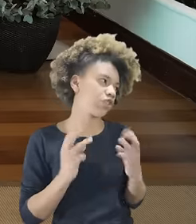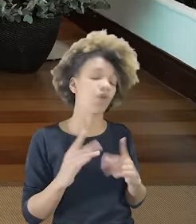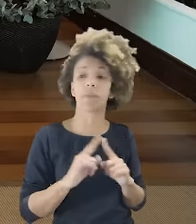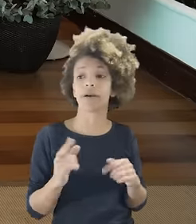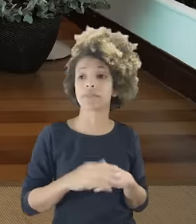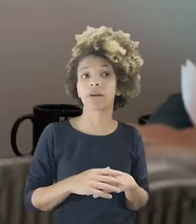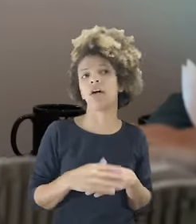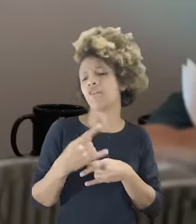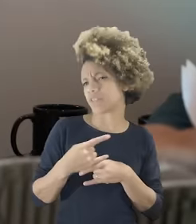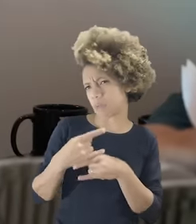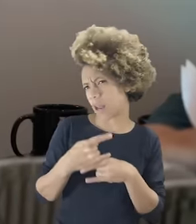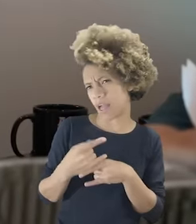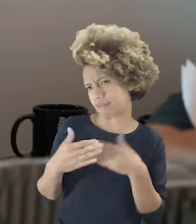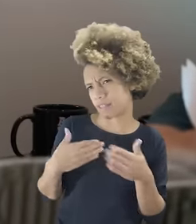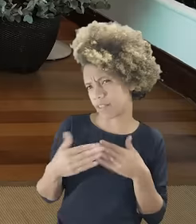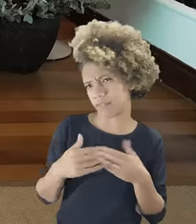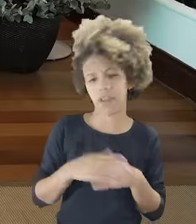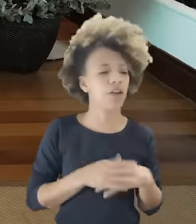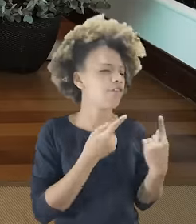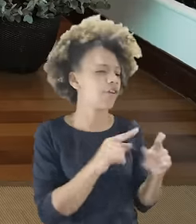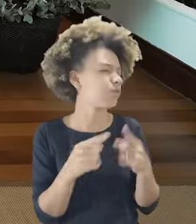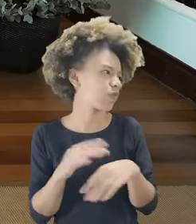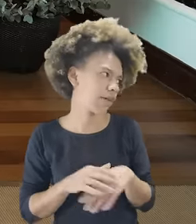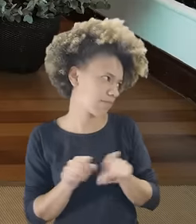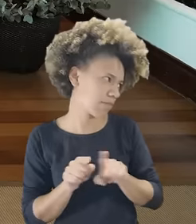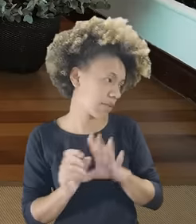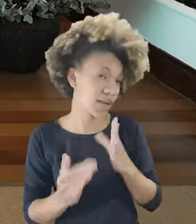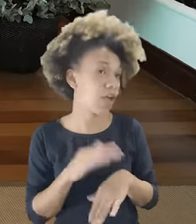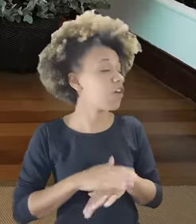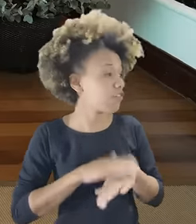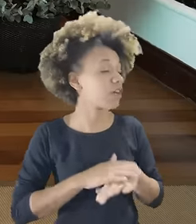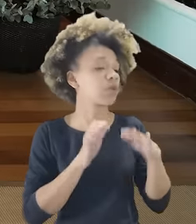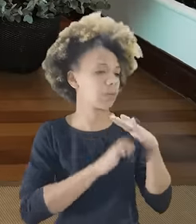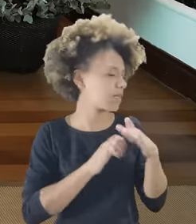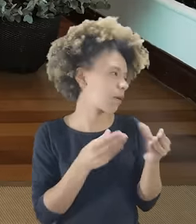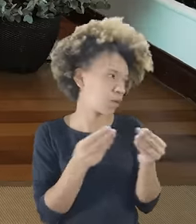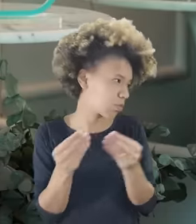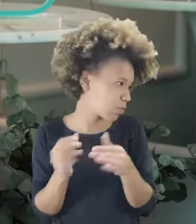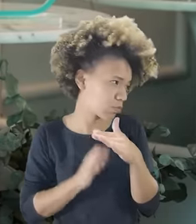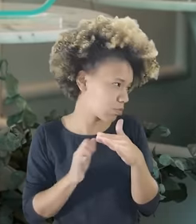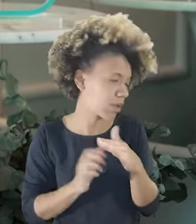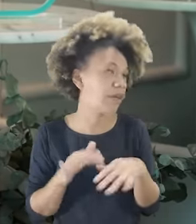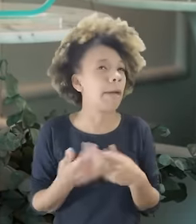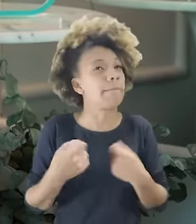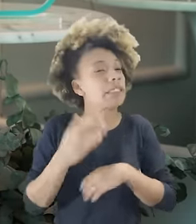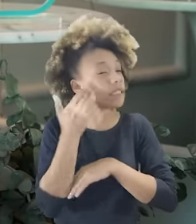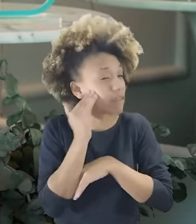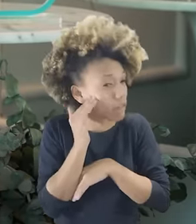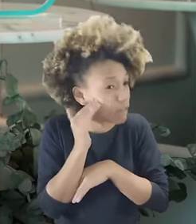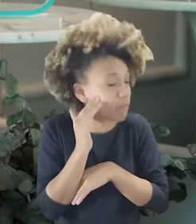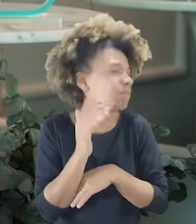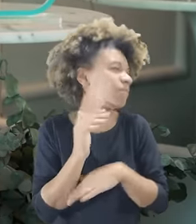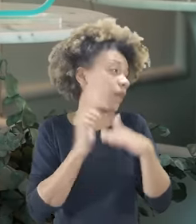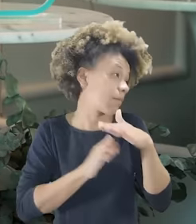mas a gente começou vamos fazer umas Live nada a ver eu faço muito corporativo muito muito incorporativo você tem